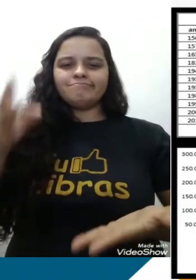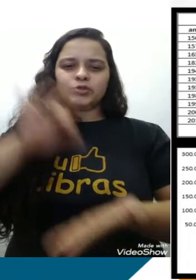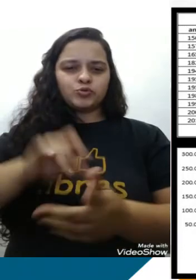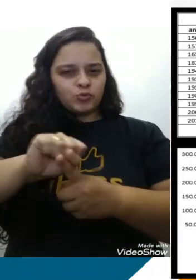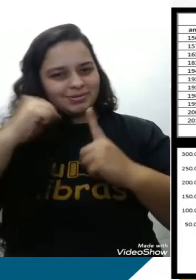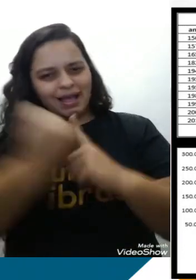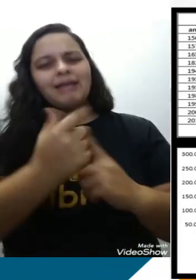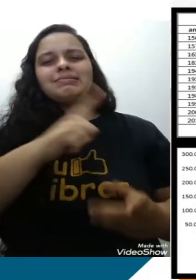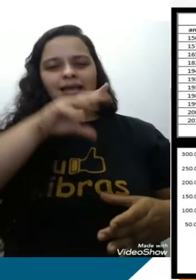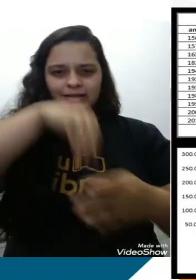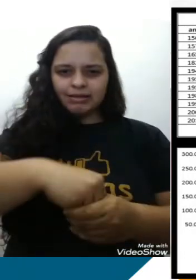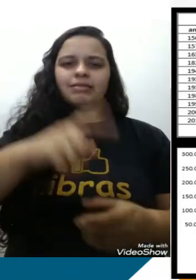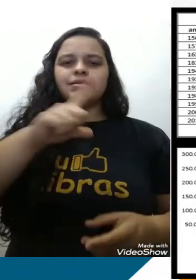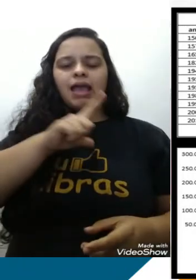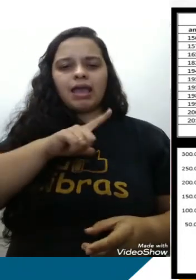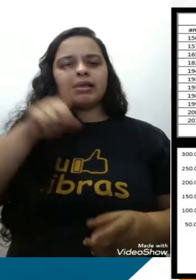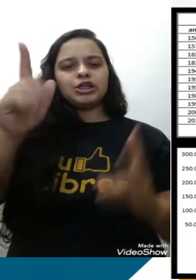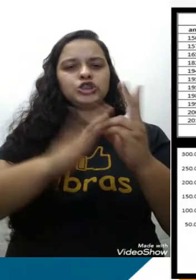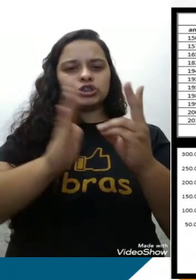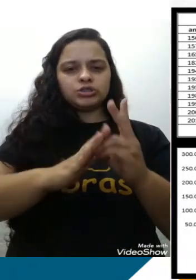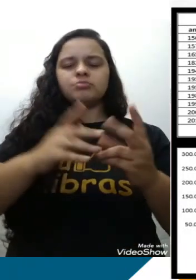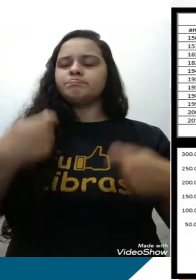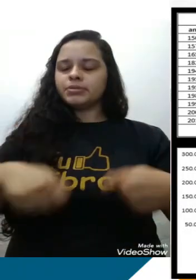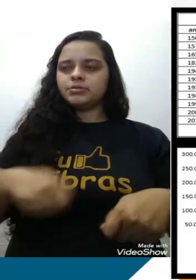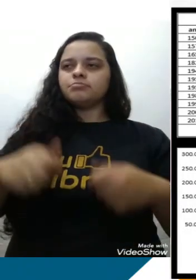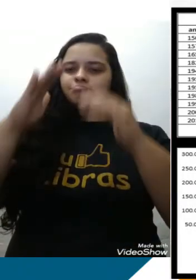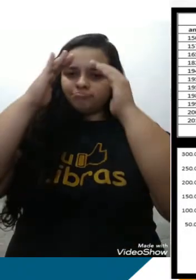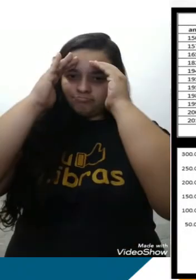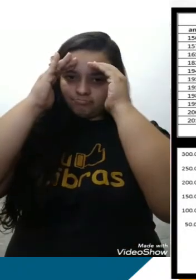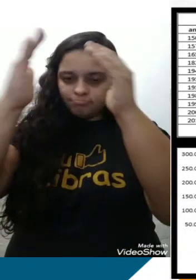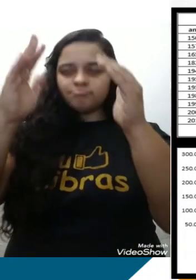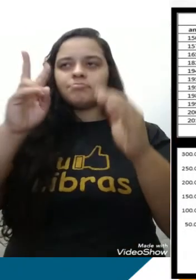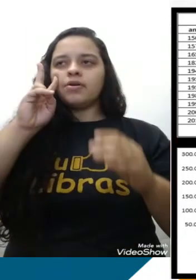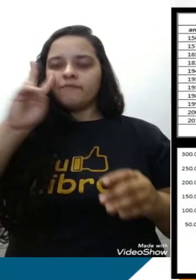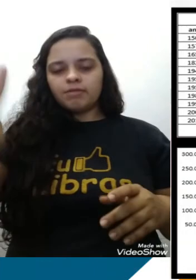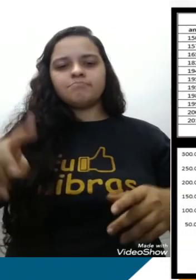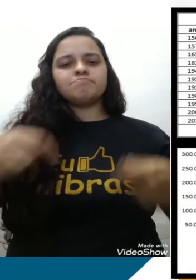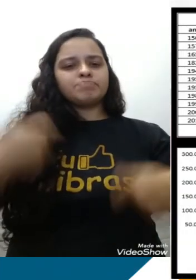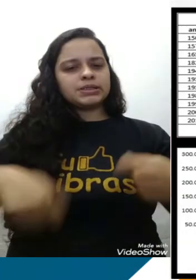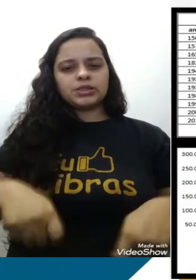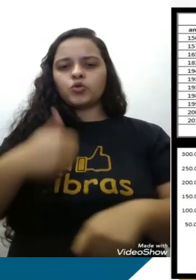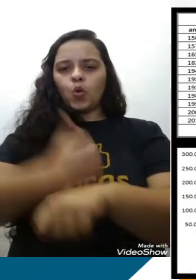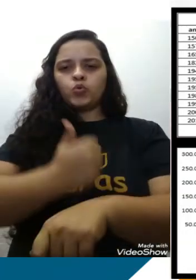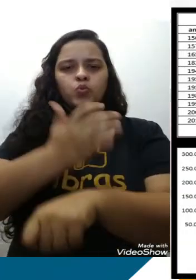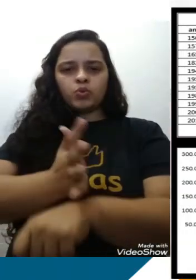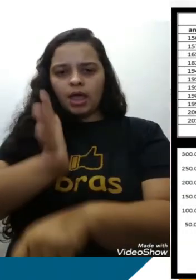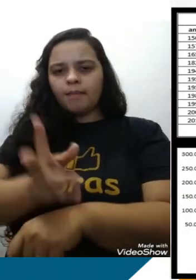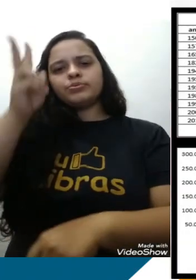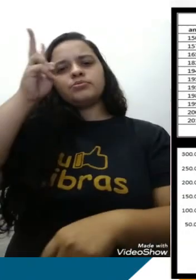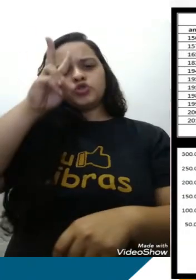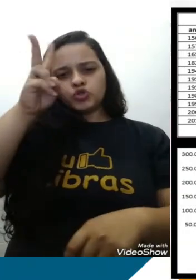sociedade. Nós brasileiros temos os indígenas como ancestrais, isso é algo que precisa ser revisto necessariamente todo o tempo